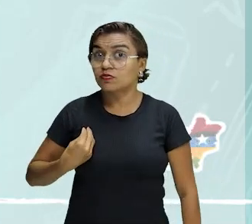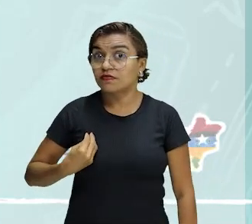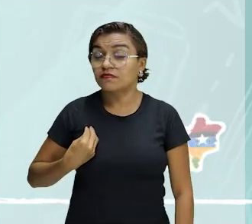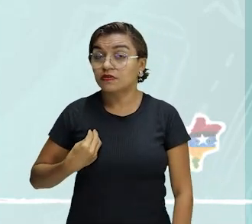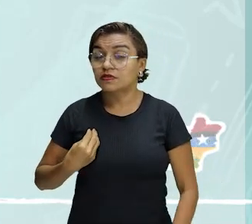gente diria que os nossos medos, nossas angústias, nossos processos depressivos, nossa